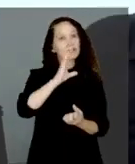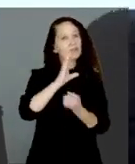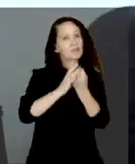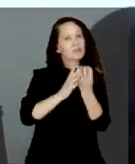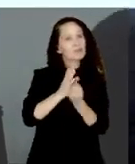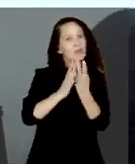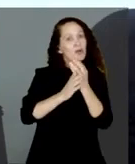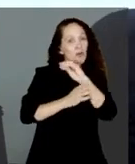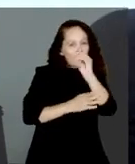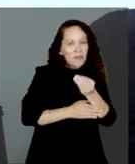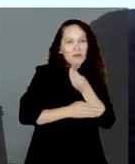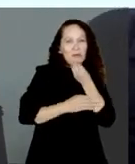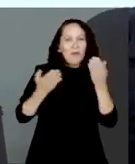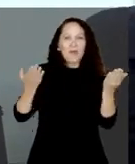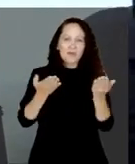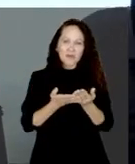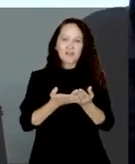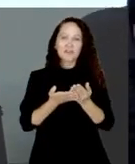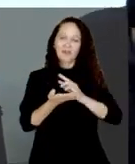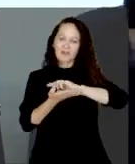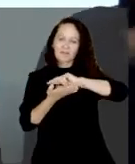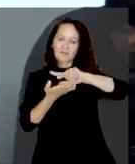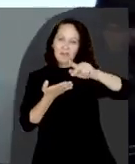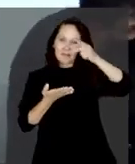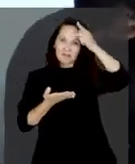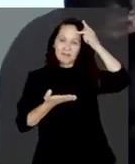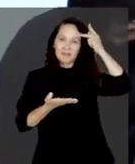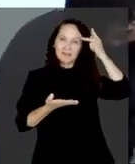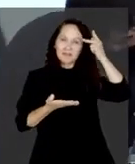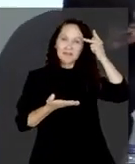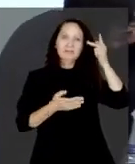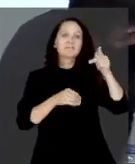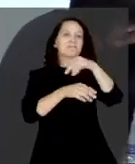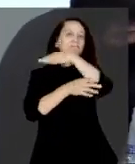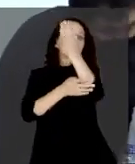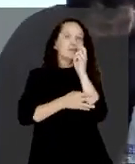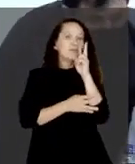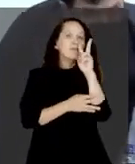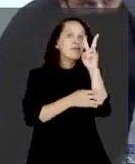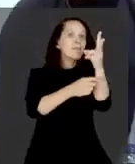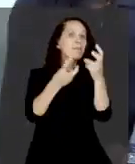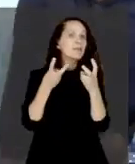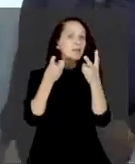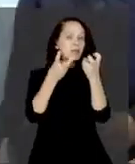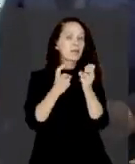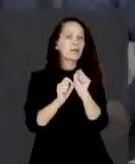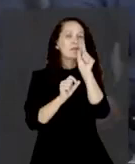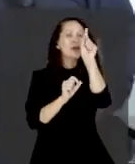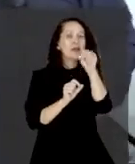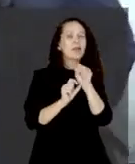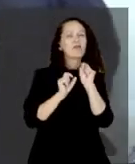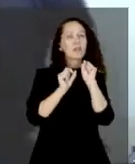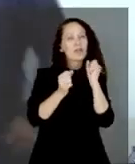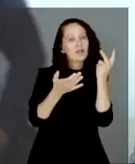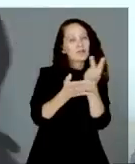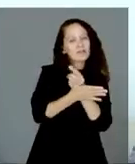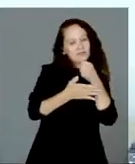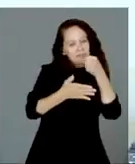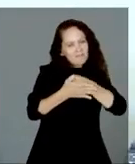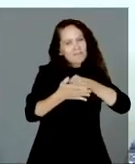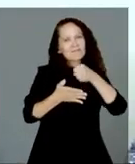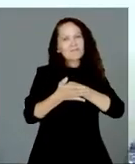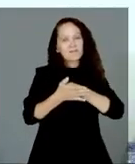produção desse filme, tiveram. Bem no governo, desse desgoverno que nós estamos passando,